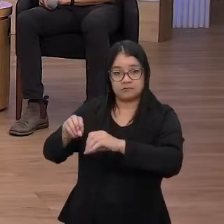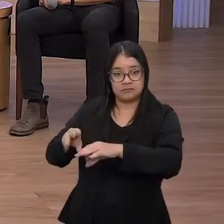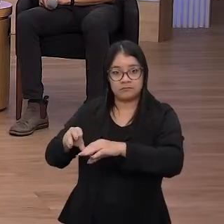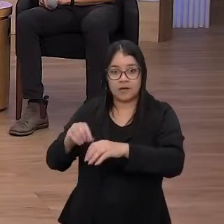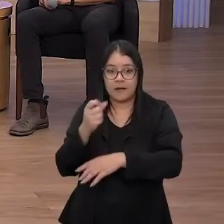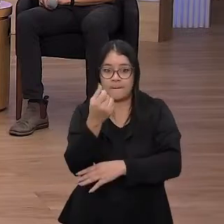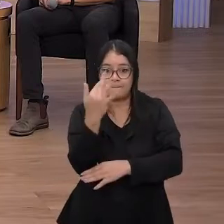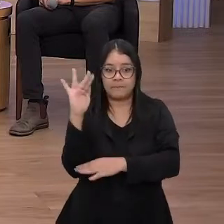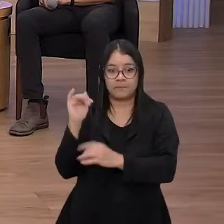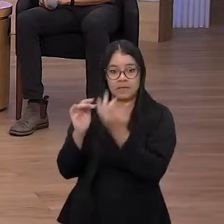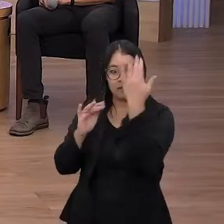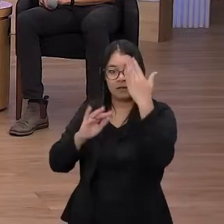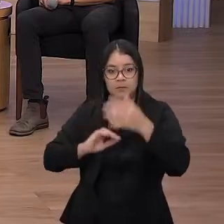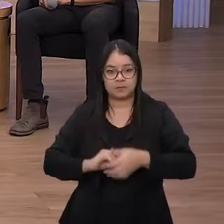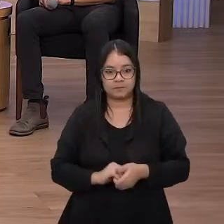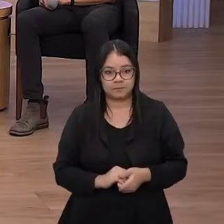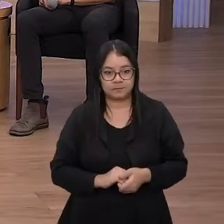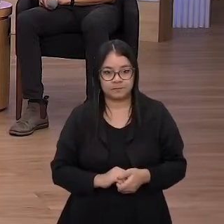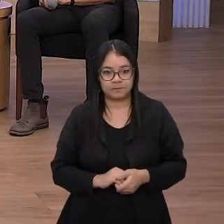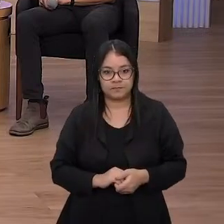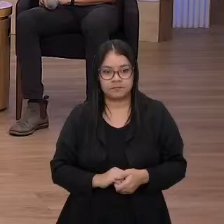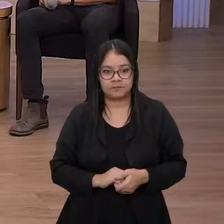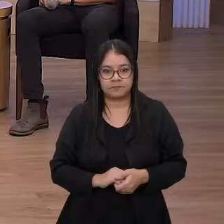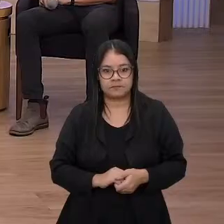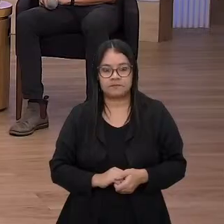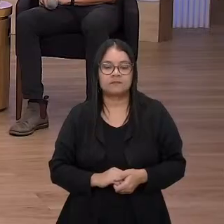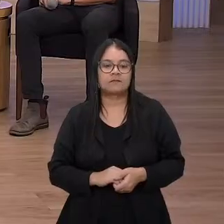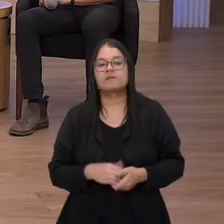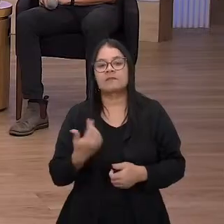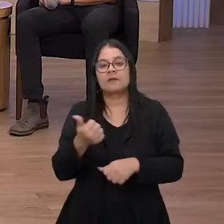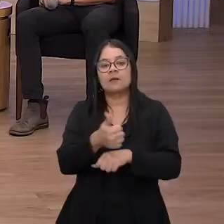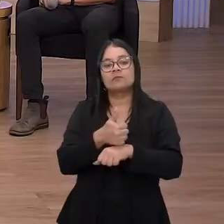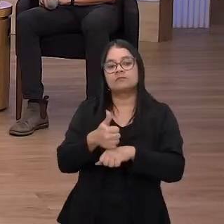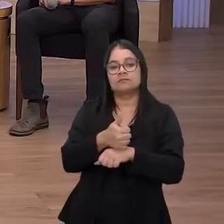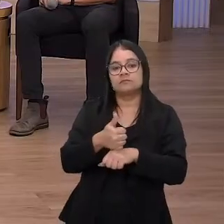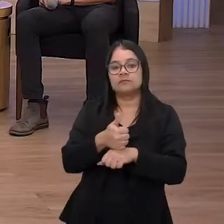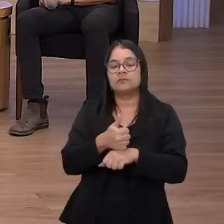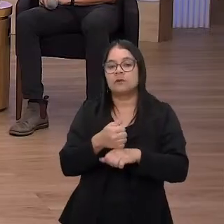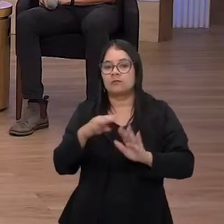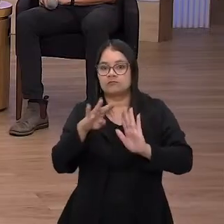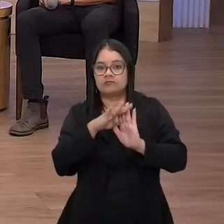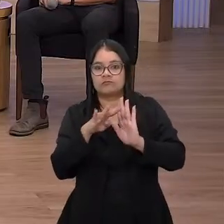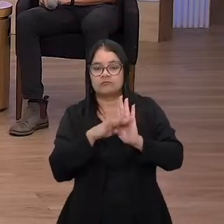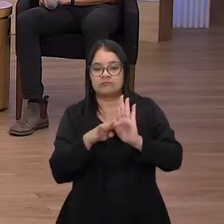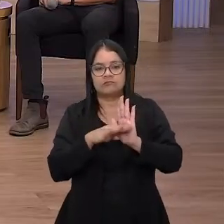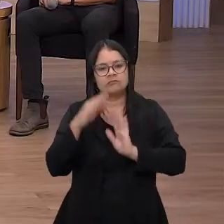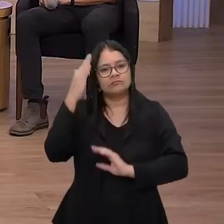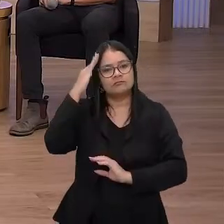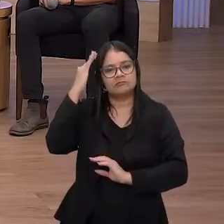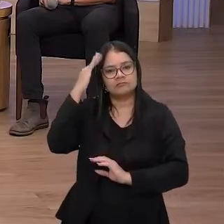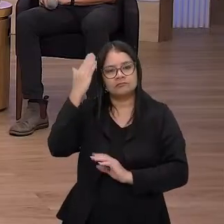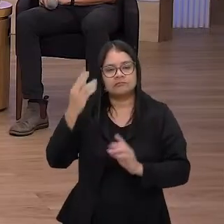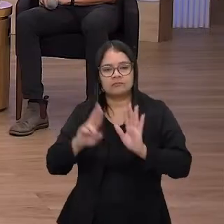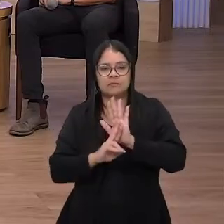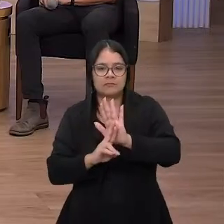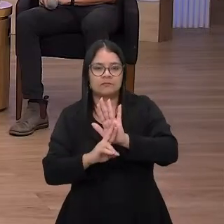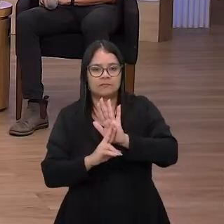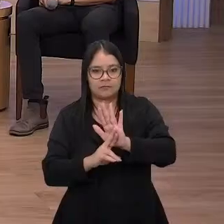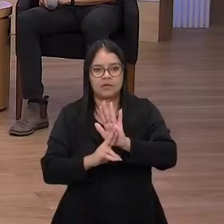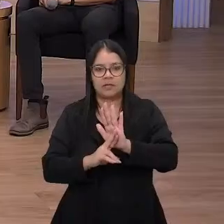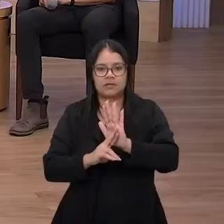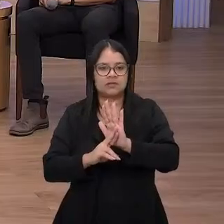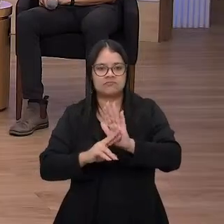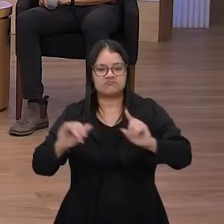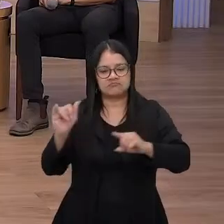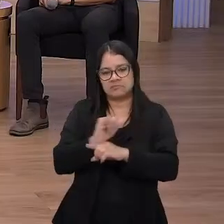questão dos educadores, né? Eu quero entrar nesse contexto mesmo, de saber referente às ações, de